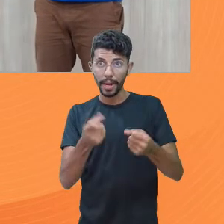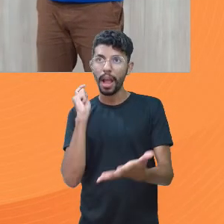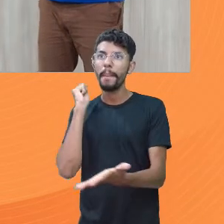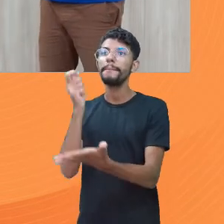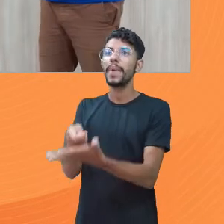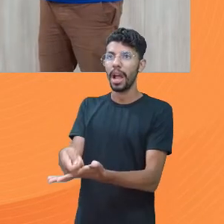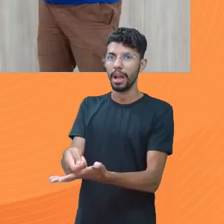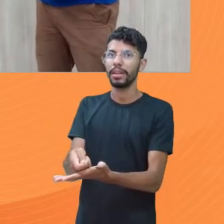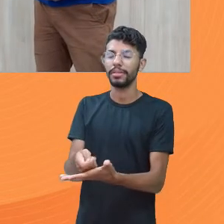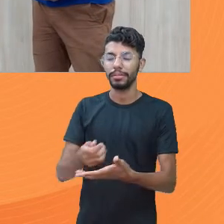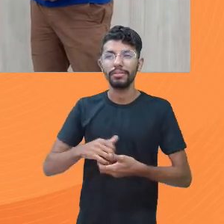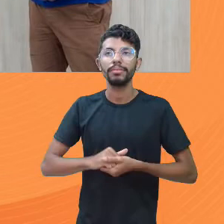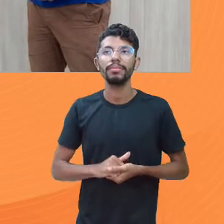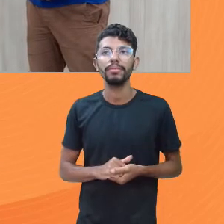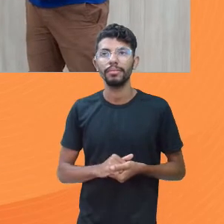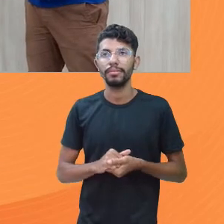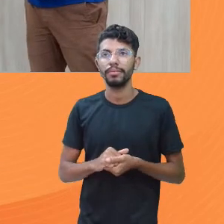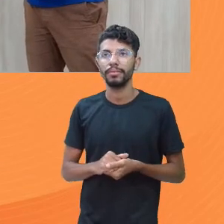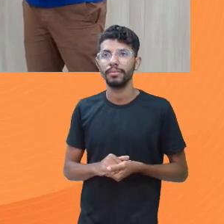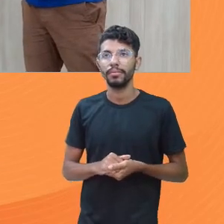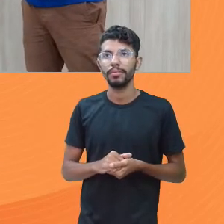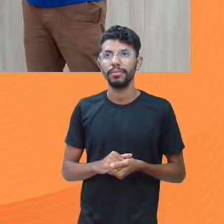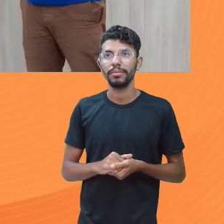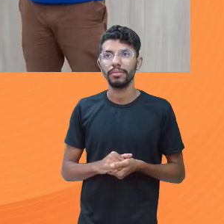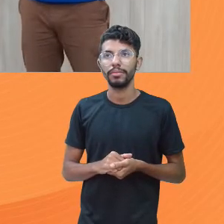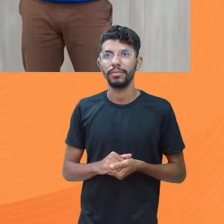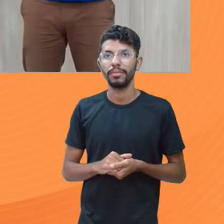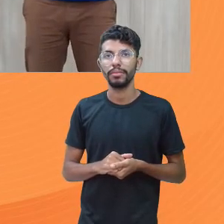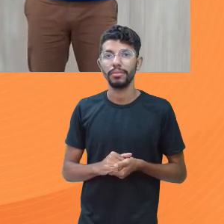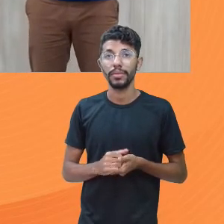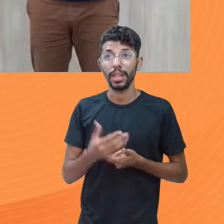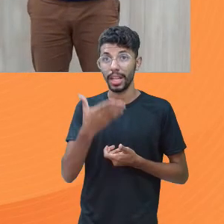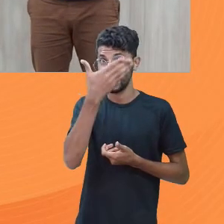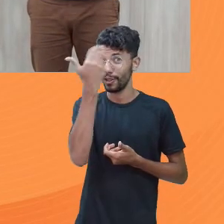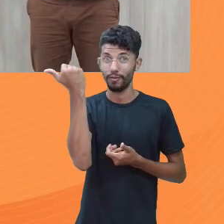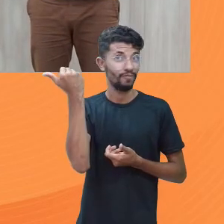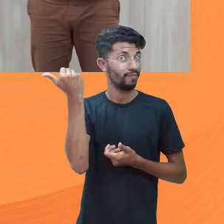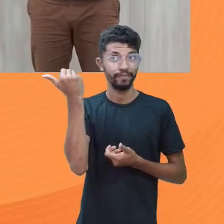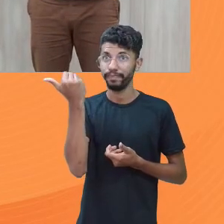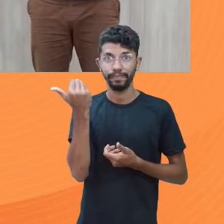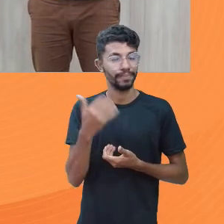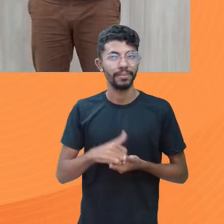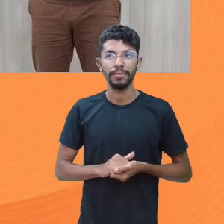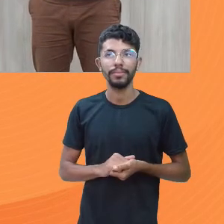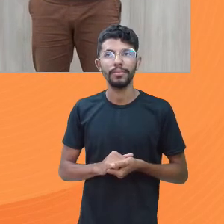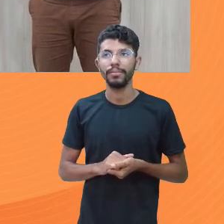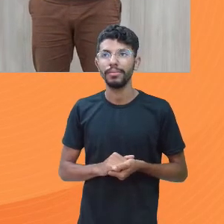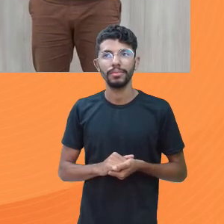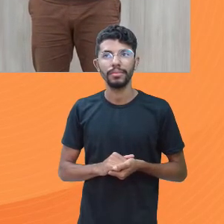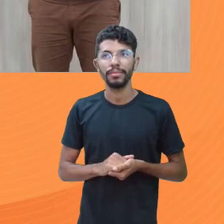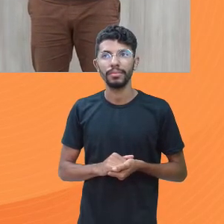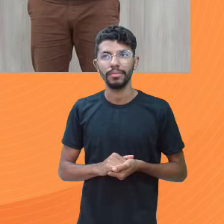lá. Olha lá. Don't forget, não esqueça.